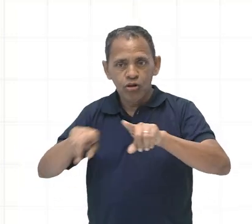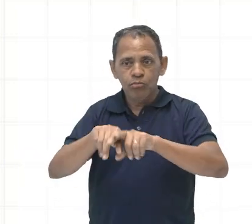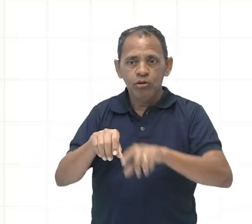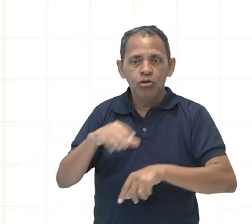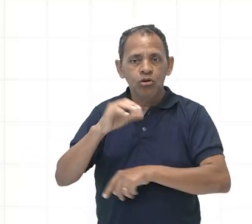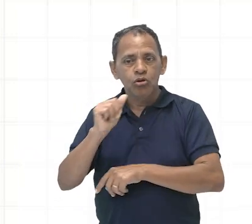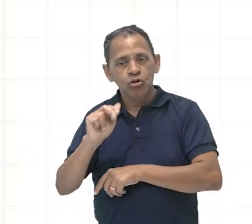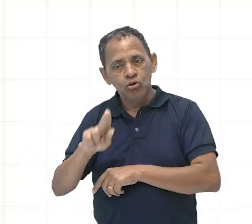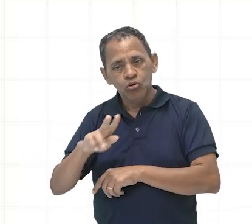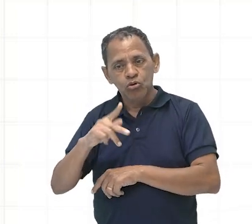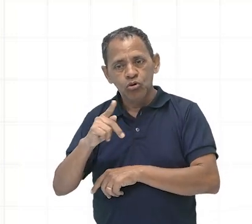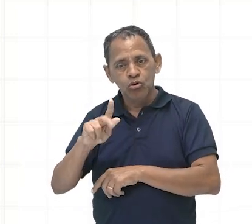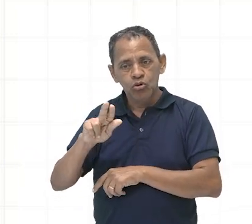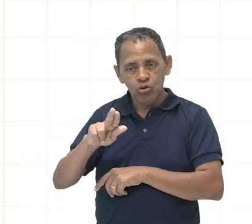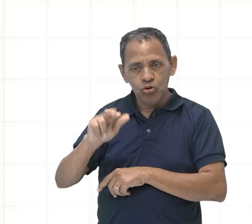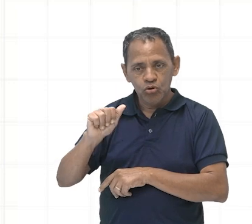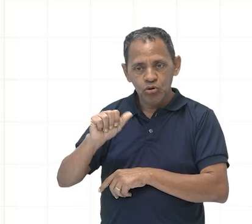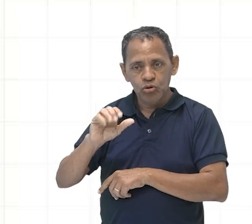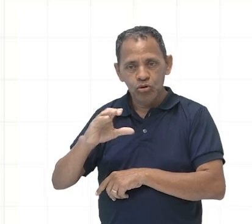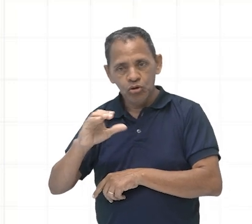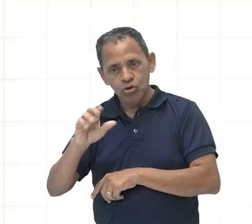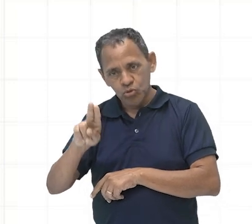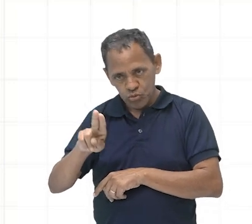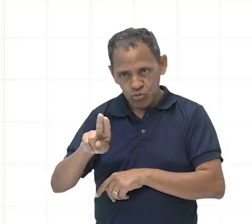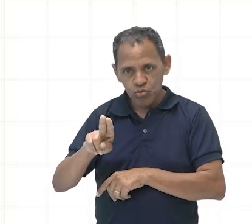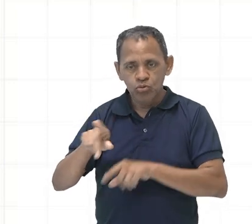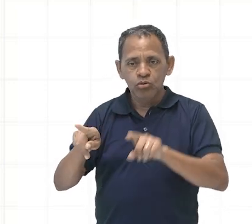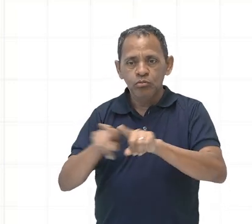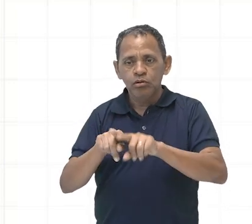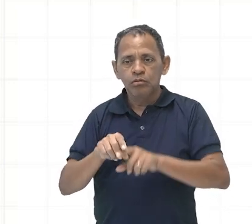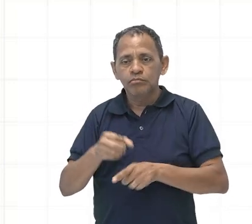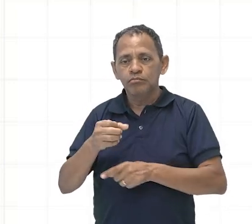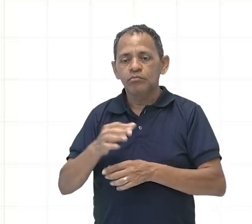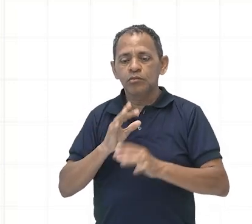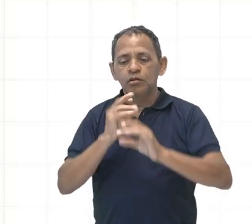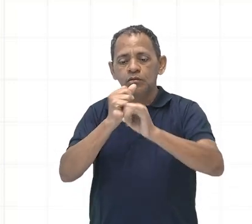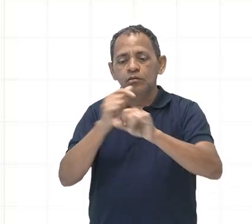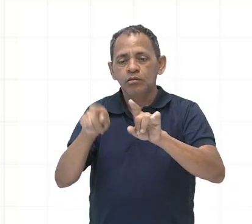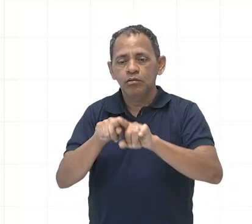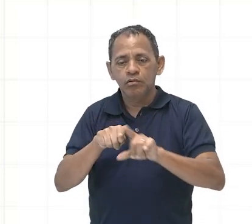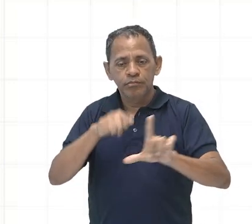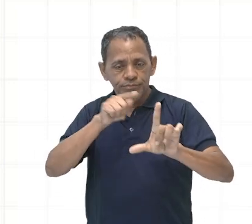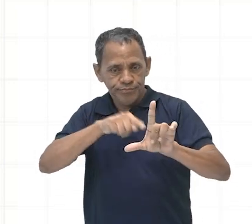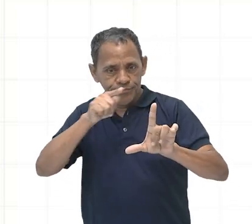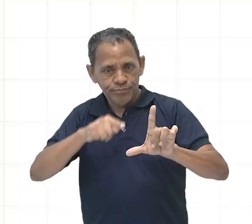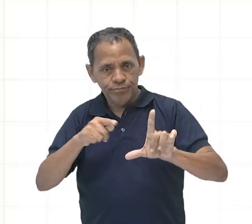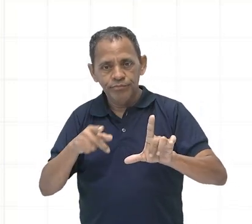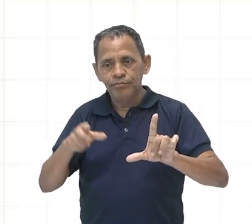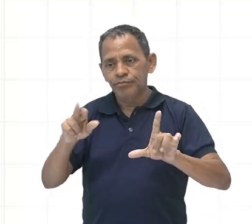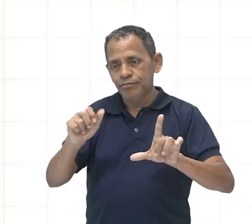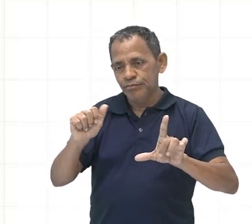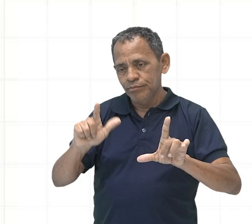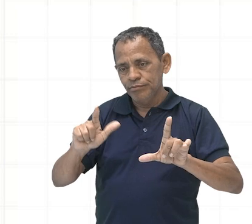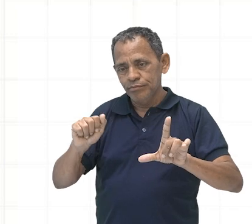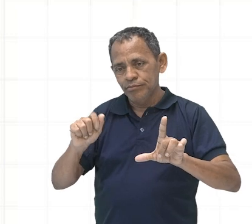Para calcular a frequência relativa, o que é que eu faço? Eu pego a frequência